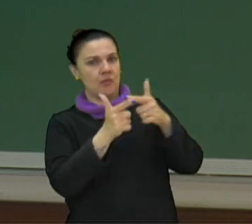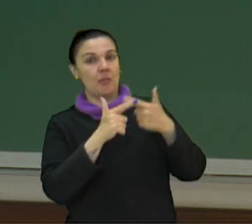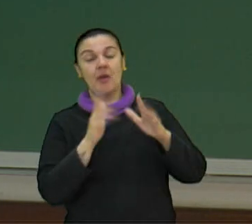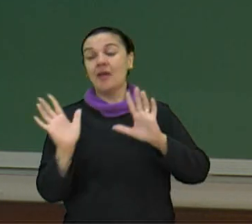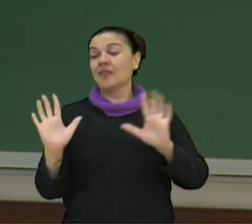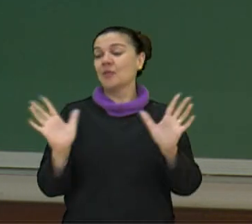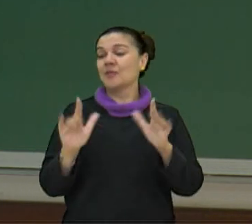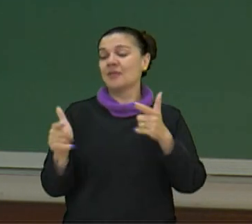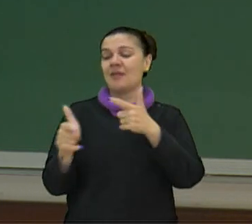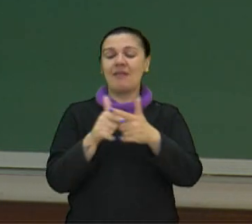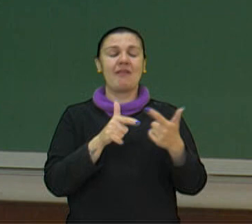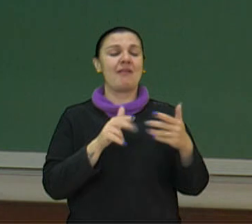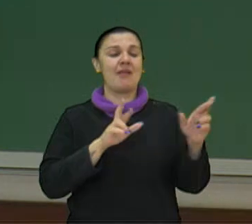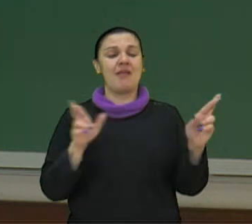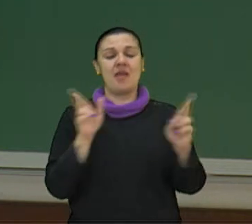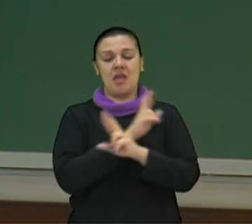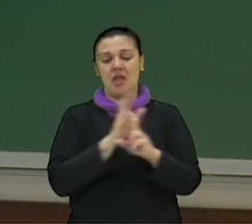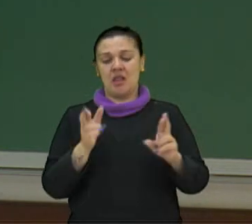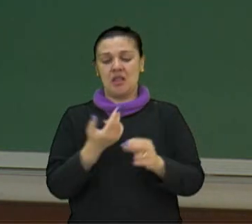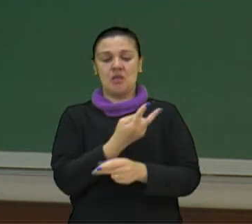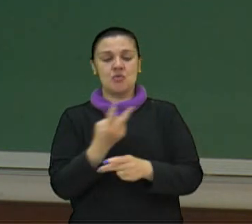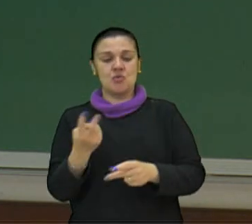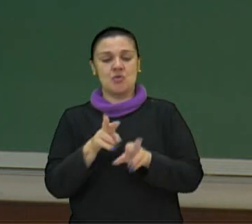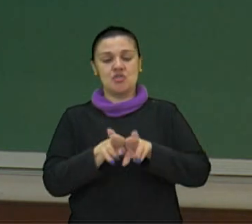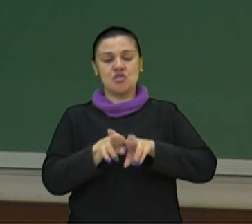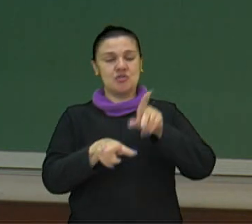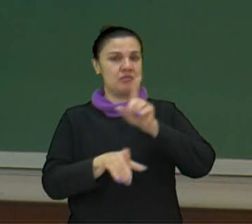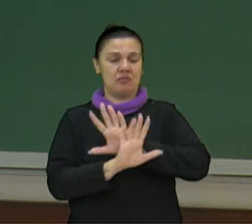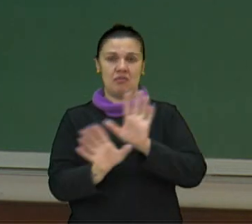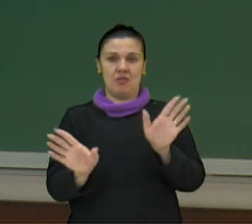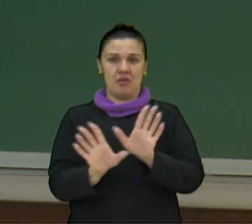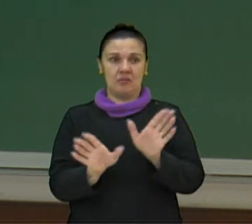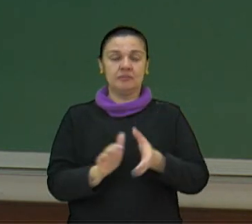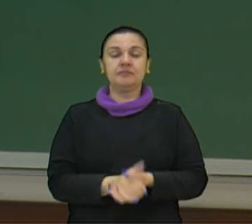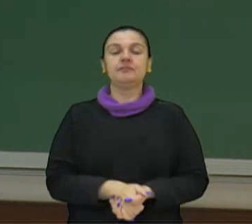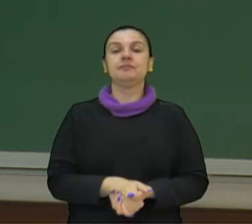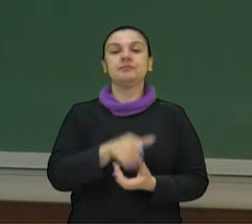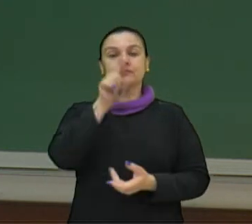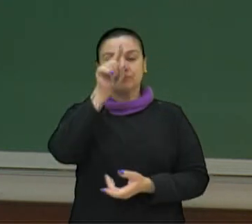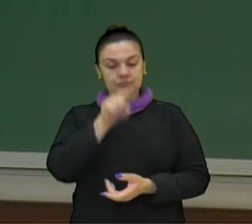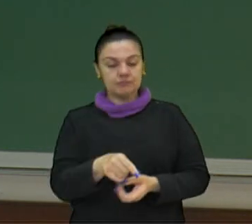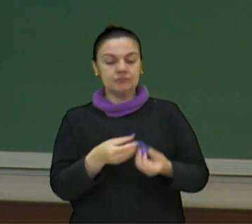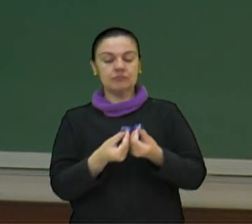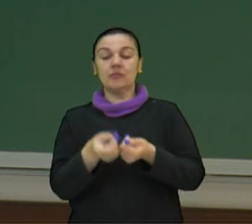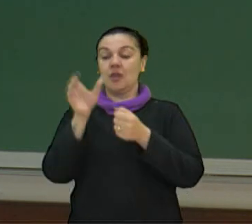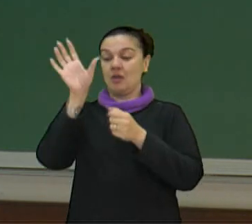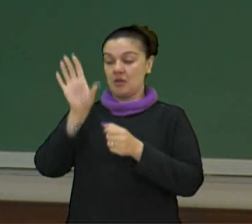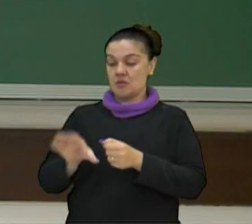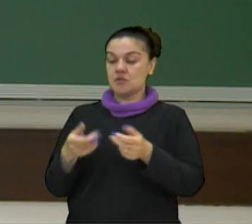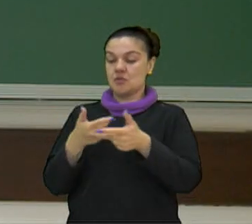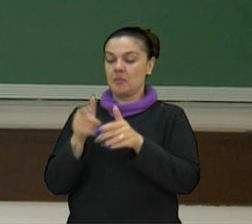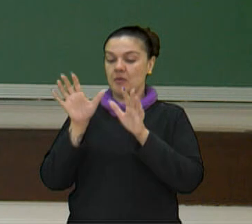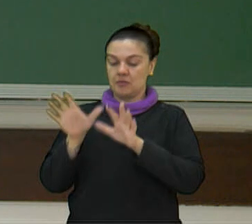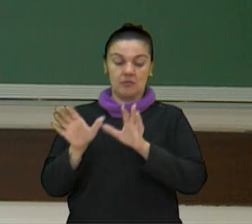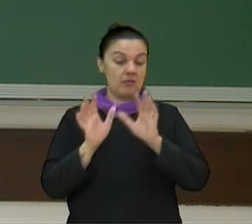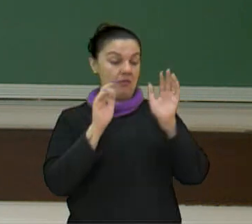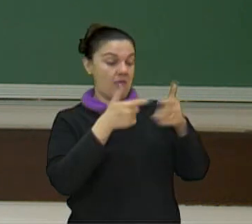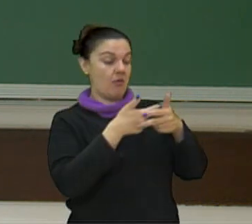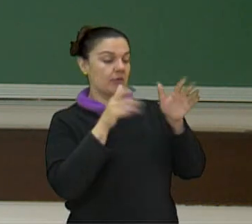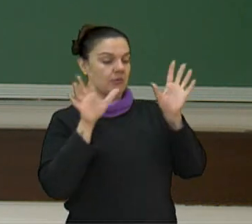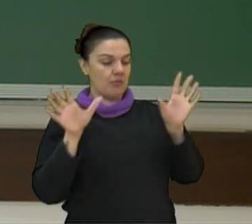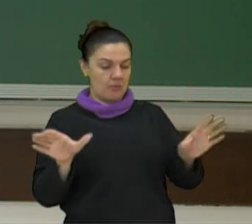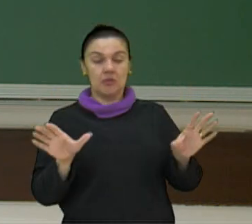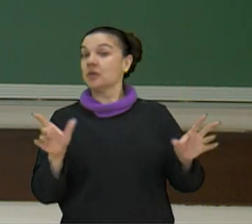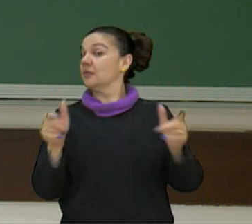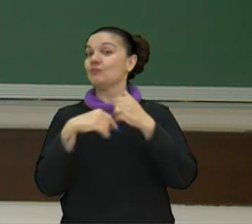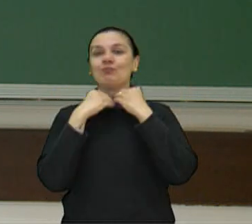existe relação causal entre duas substâncias distintas. Uma coisa é uma coisa e outra coisa é outra coisa. Não tem